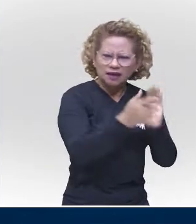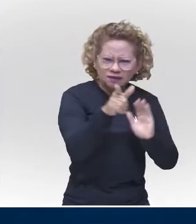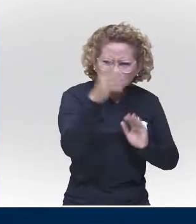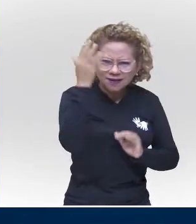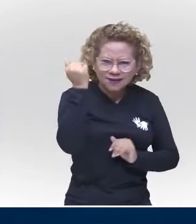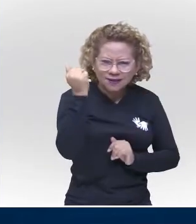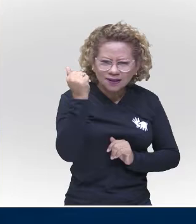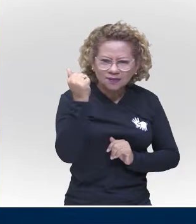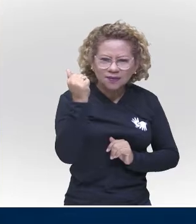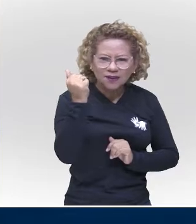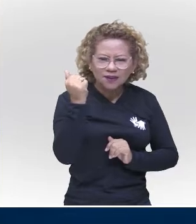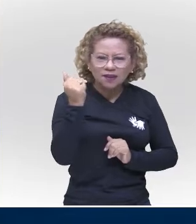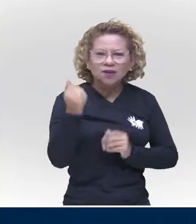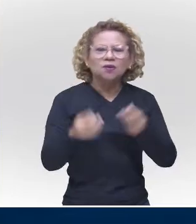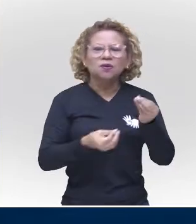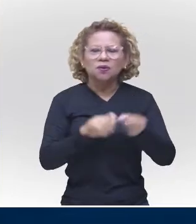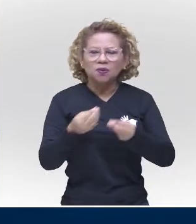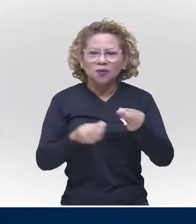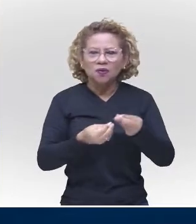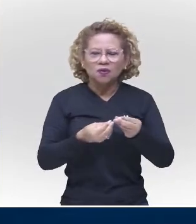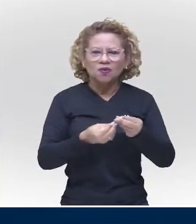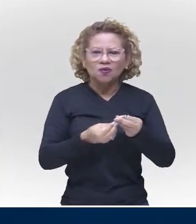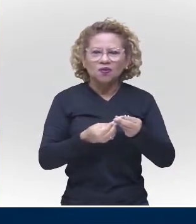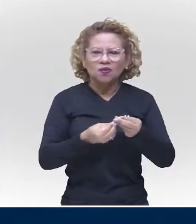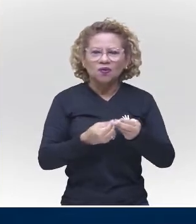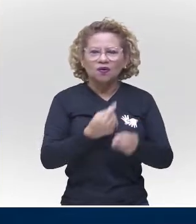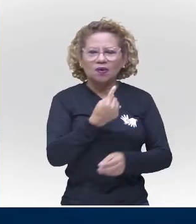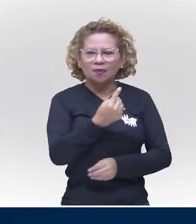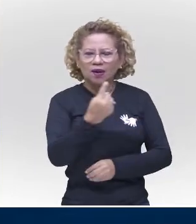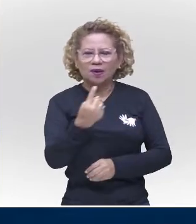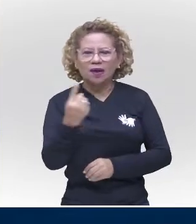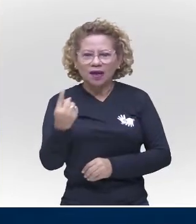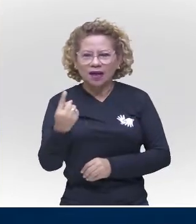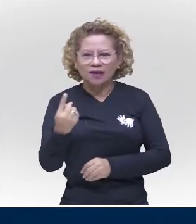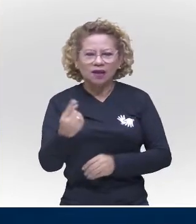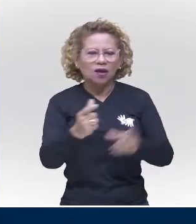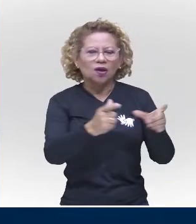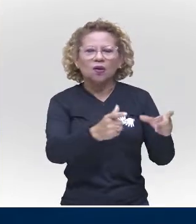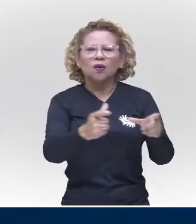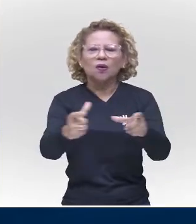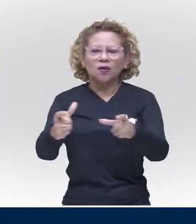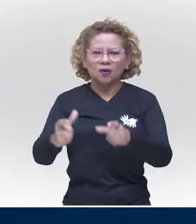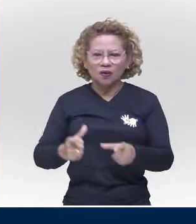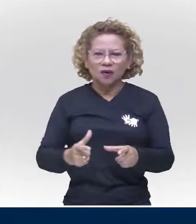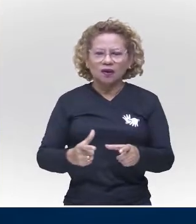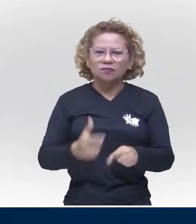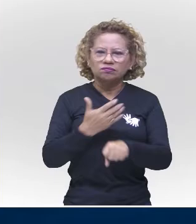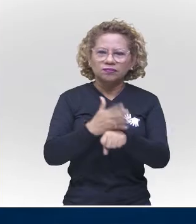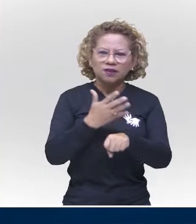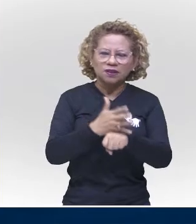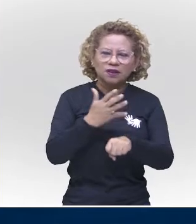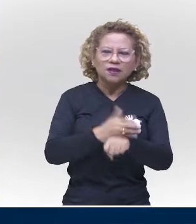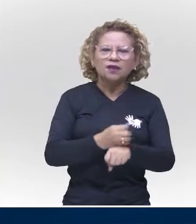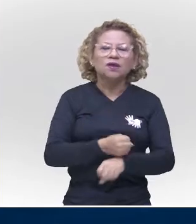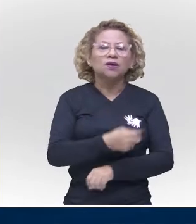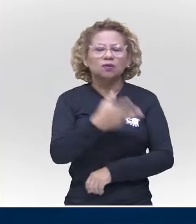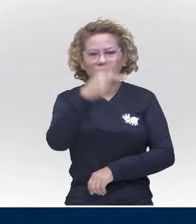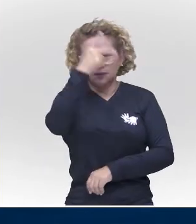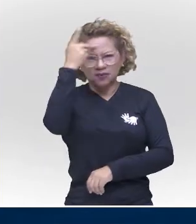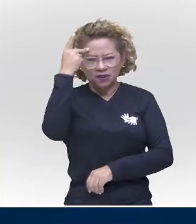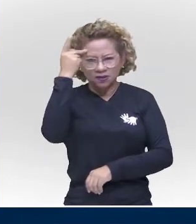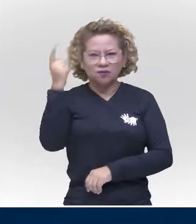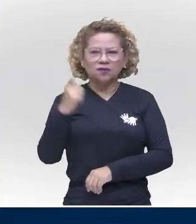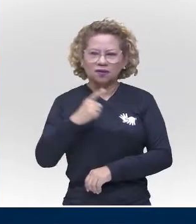os esportes a partir do local onde nós praticamos, da quantidade de jogadores que compõem